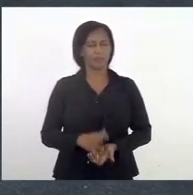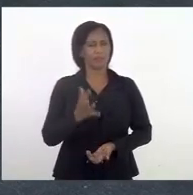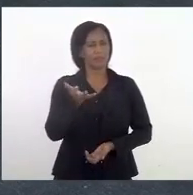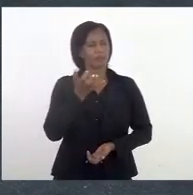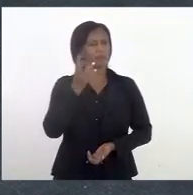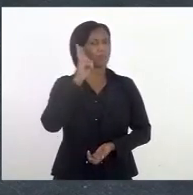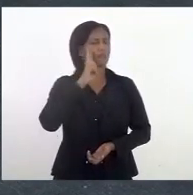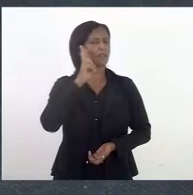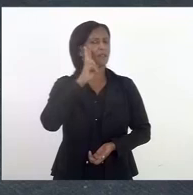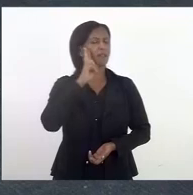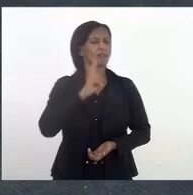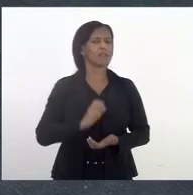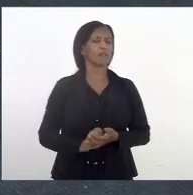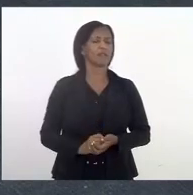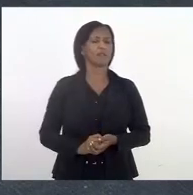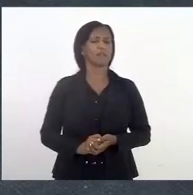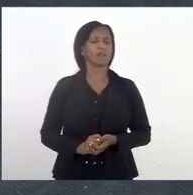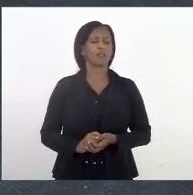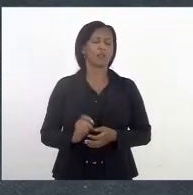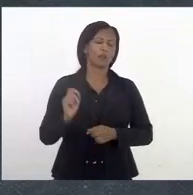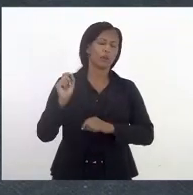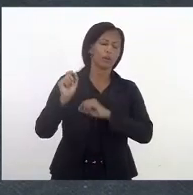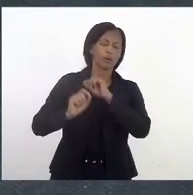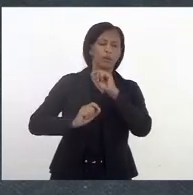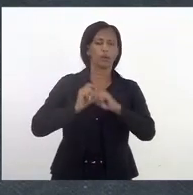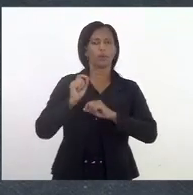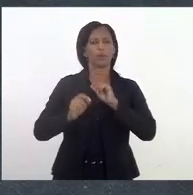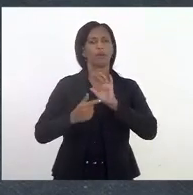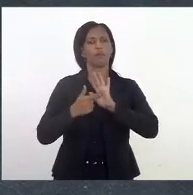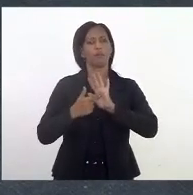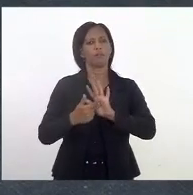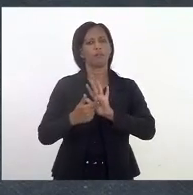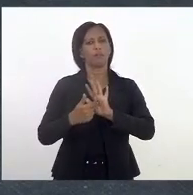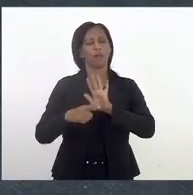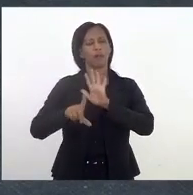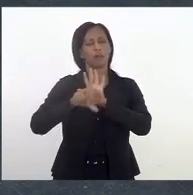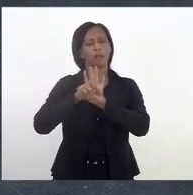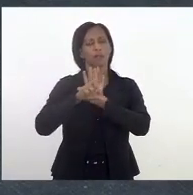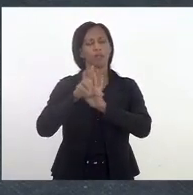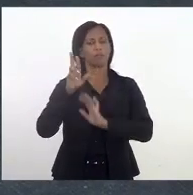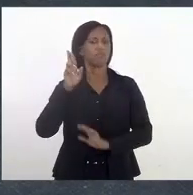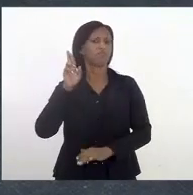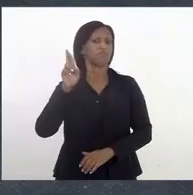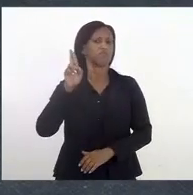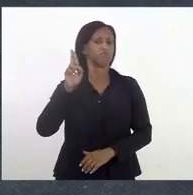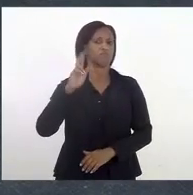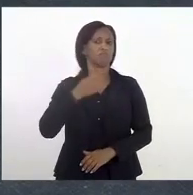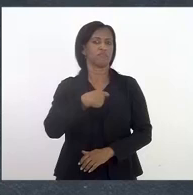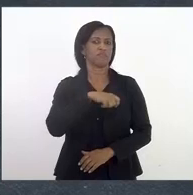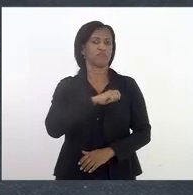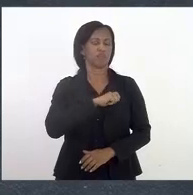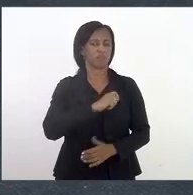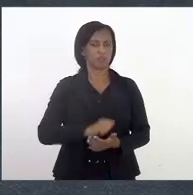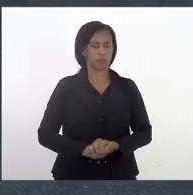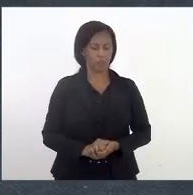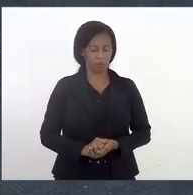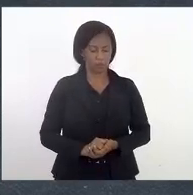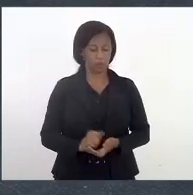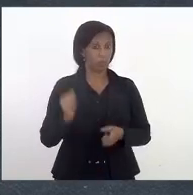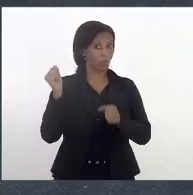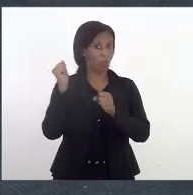o que preceitua a lei de responsabilidade fiscal que uma obra